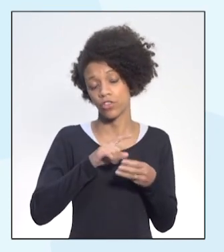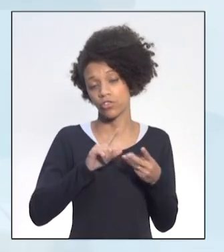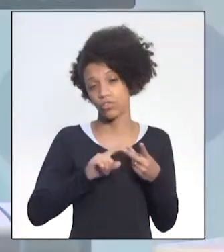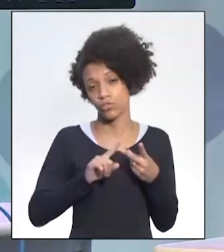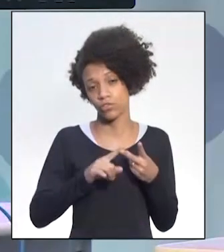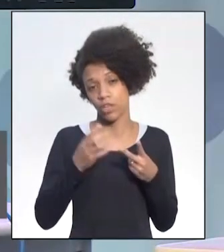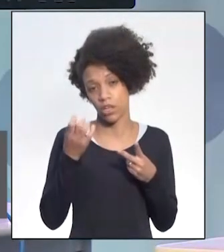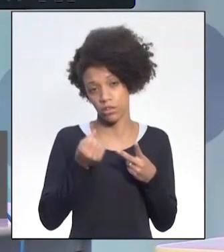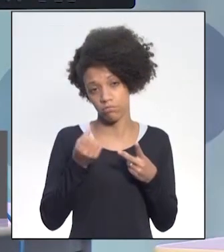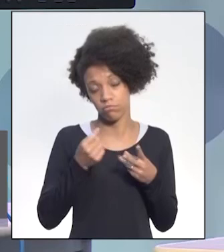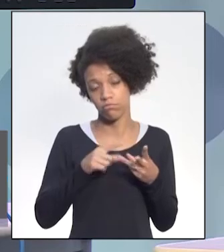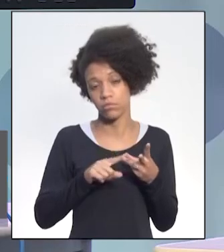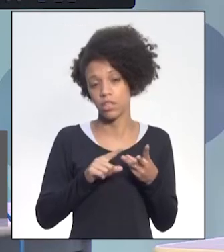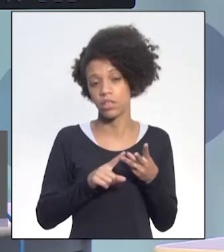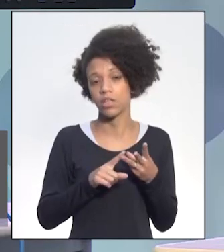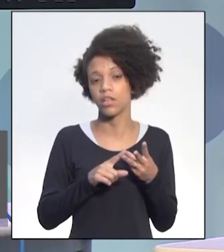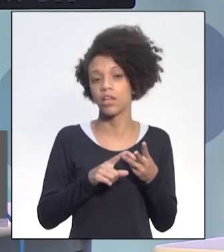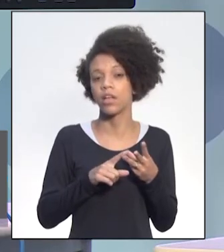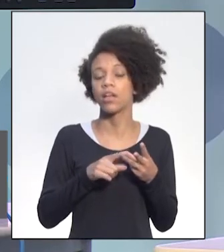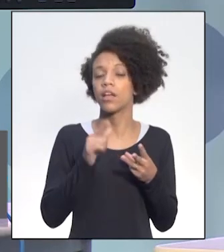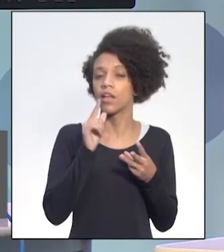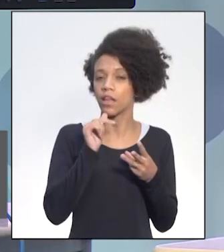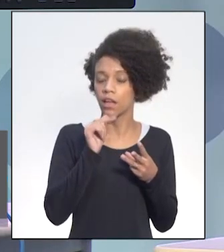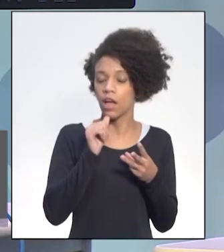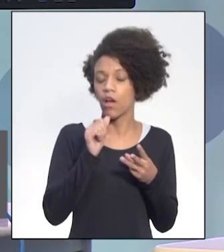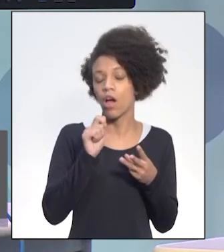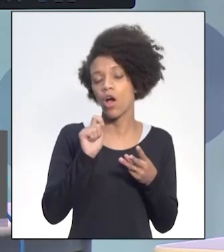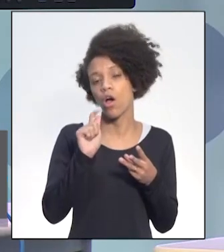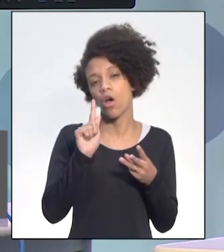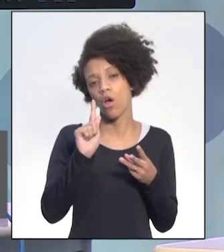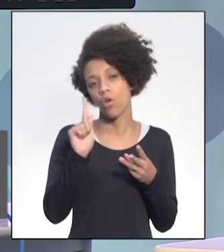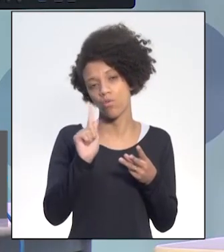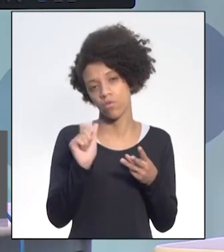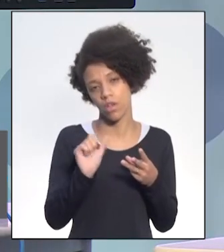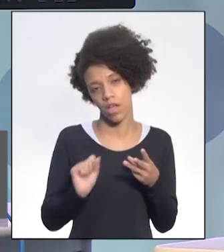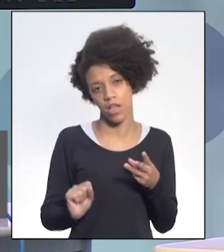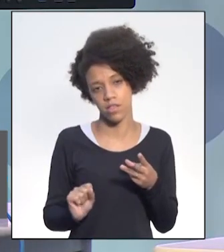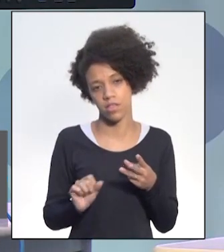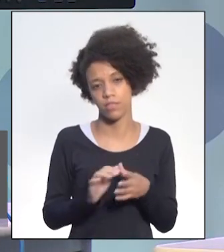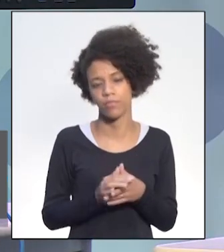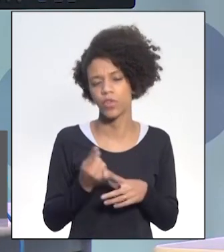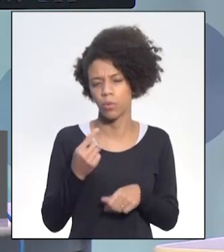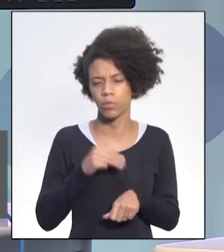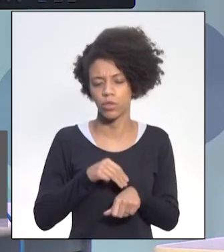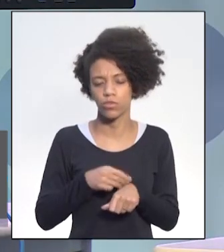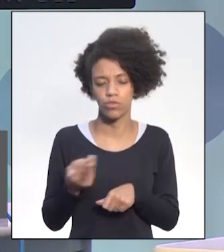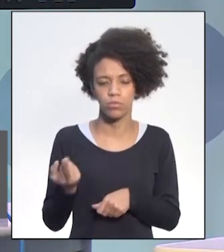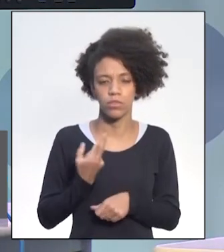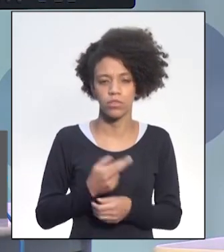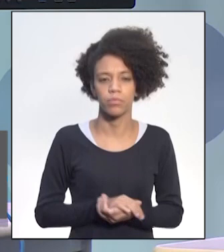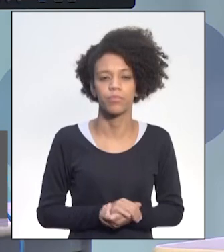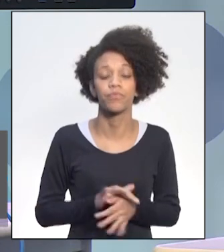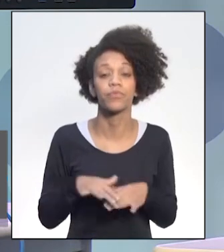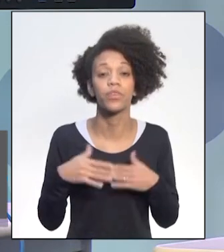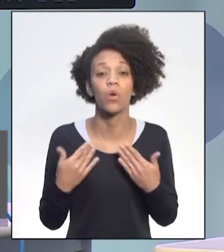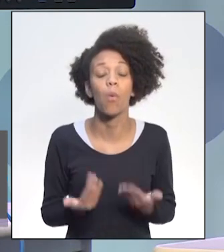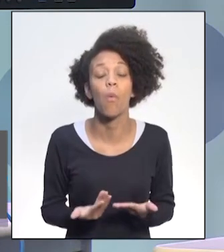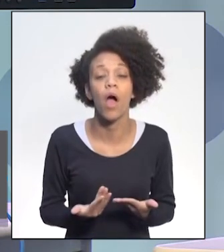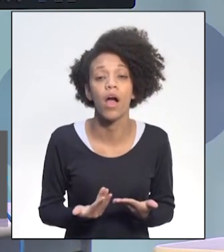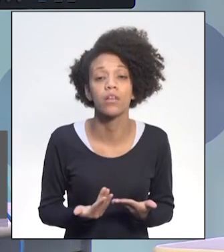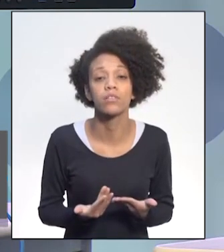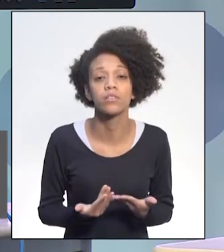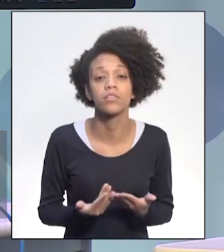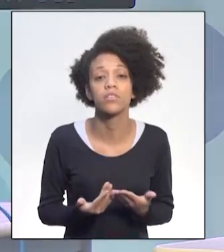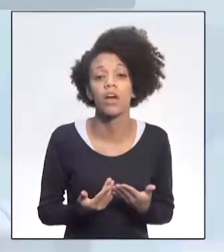com gás. Agora ficou fácil, né? Vocês responderem a próxima pergunta. 1 minutinho para vocês colocarem. Vamos lá? Quais substâncias